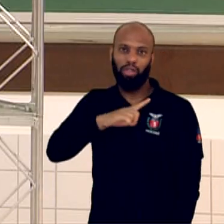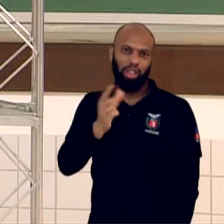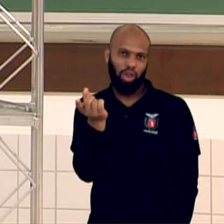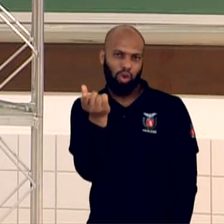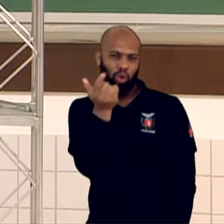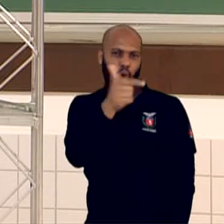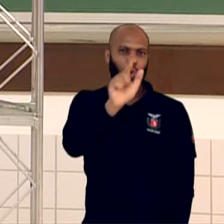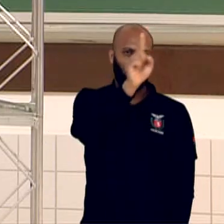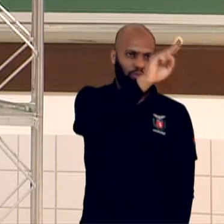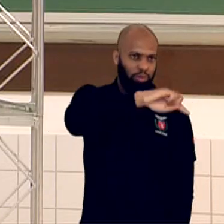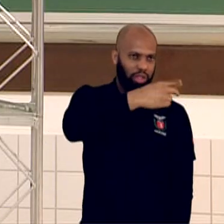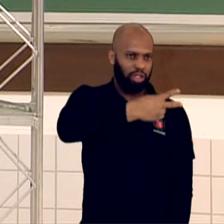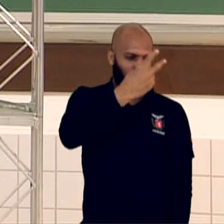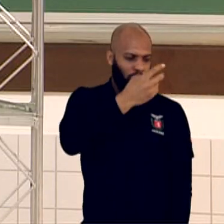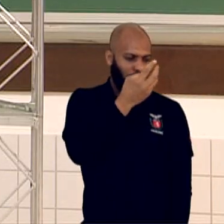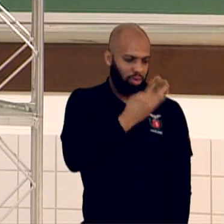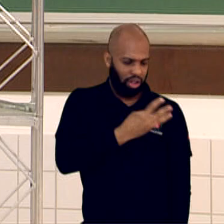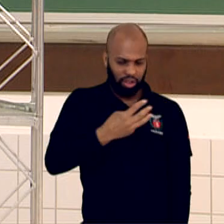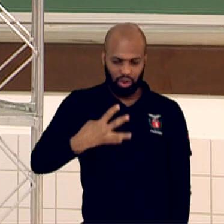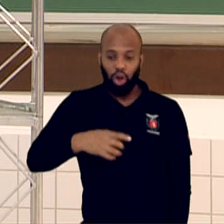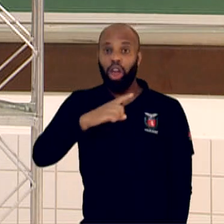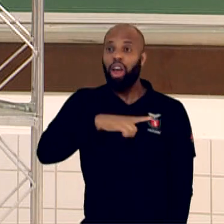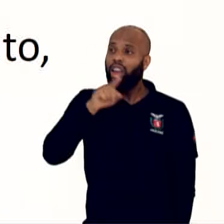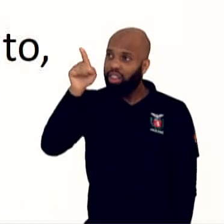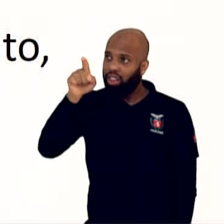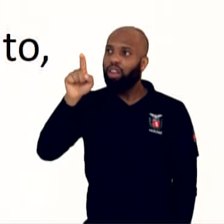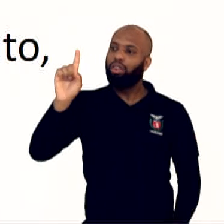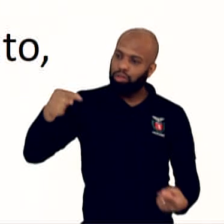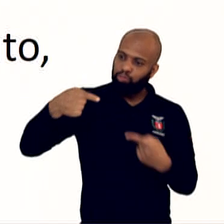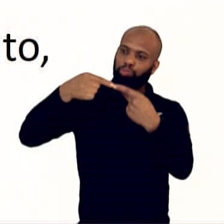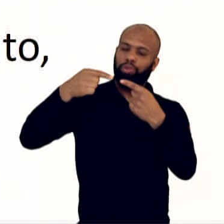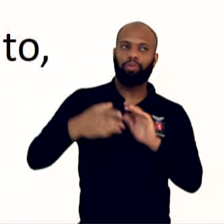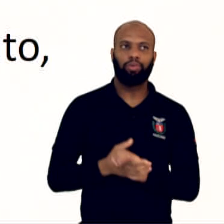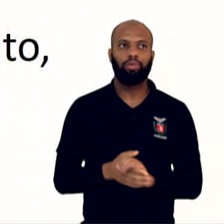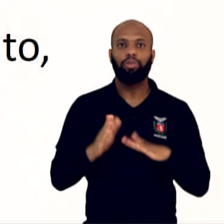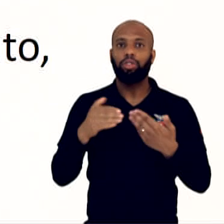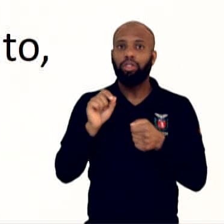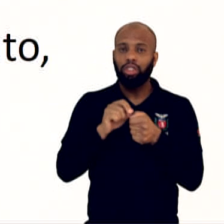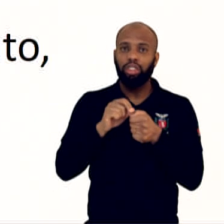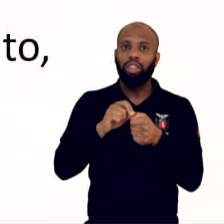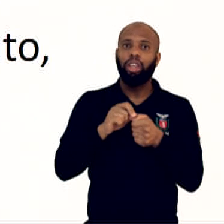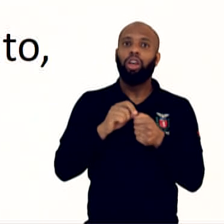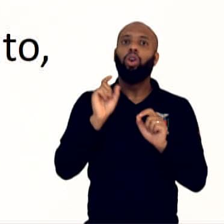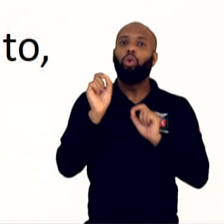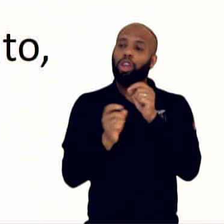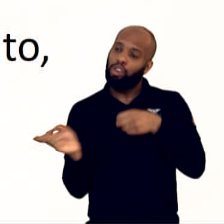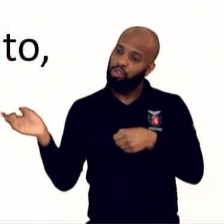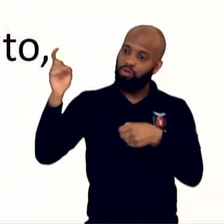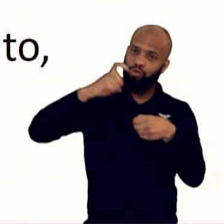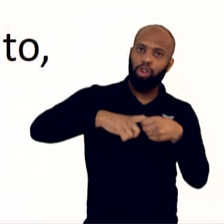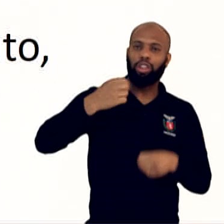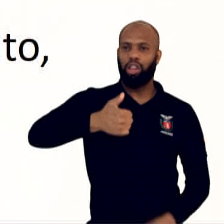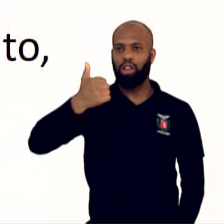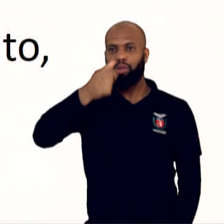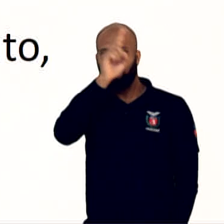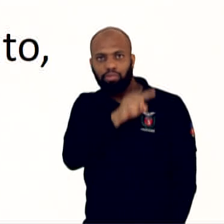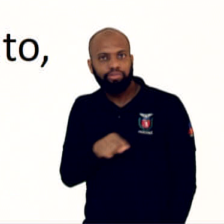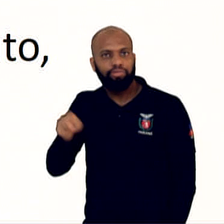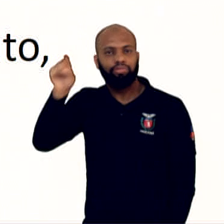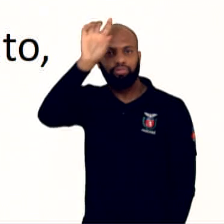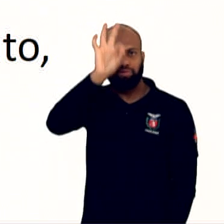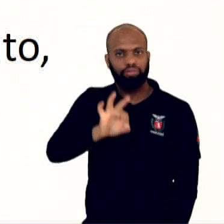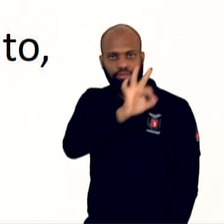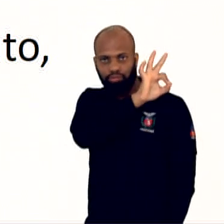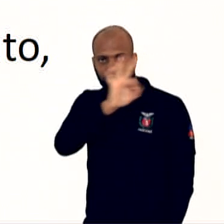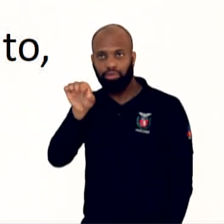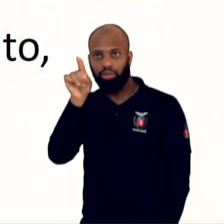ensinar vocês a fazer nesse momento, tá? Então, reduzir um ângulo ao primeiro quadrante consiste em determinar um ângulo